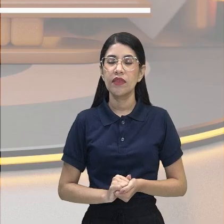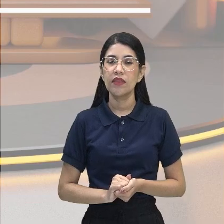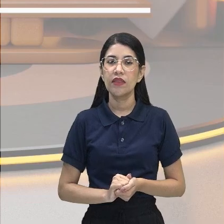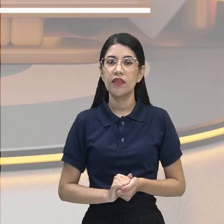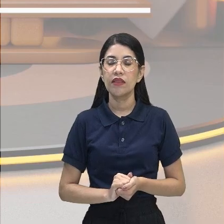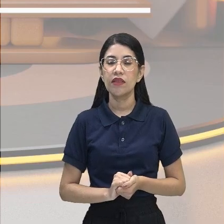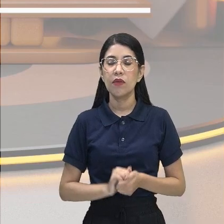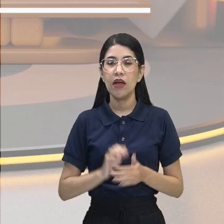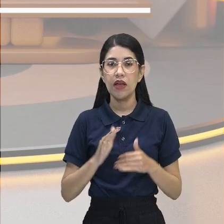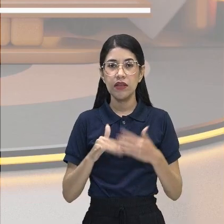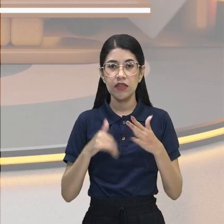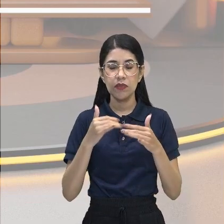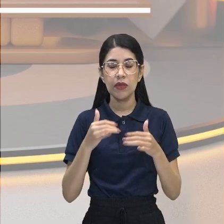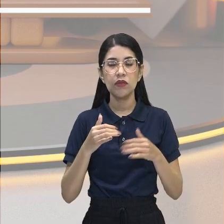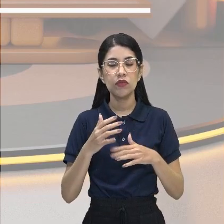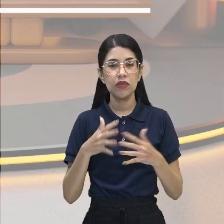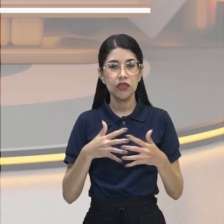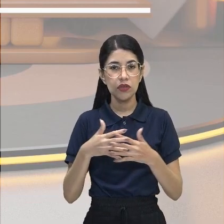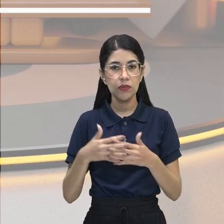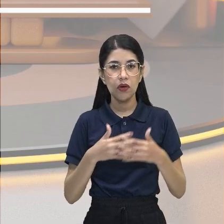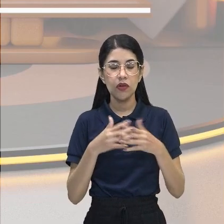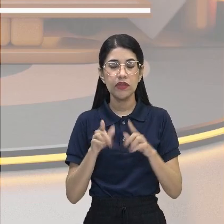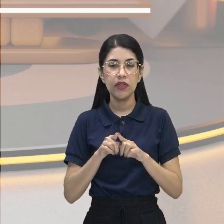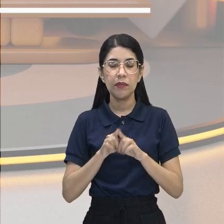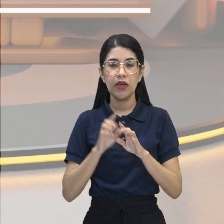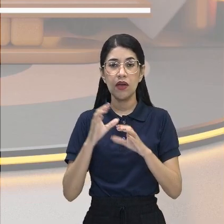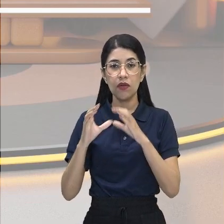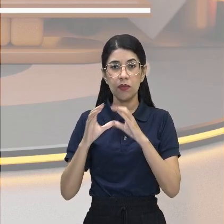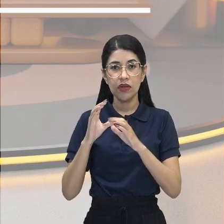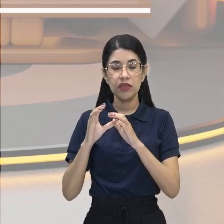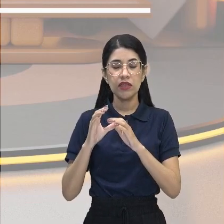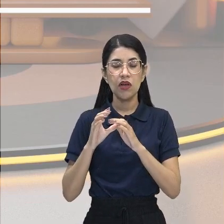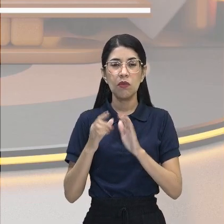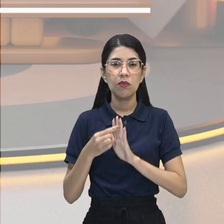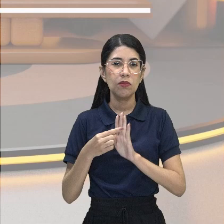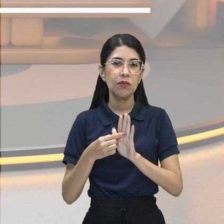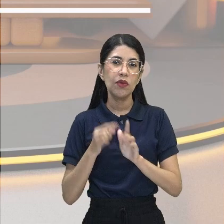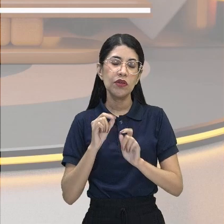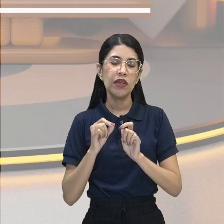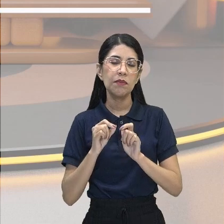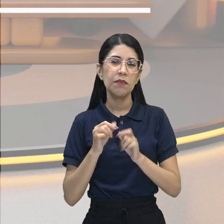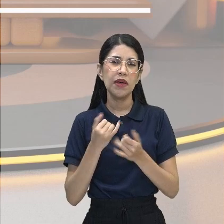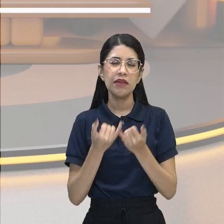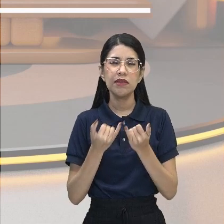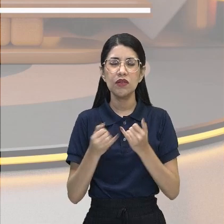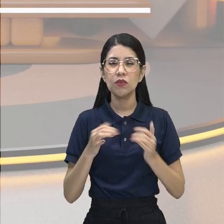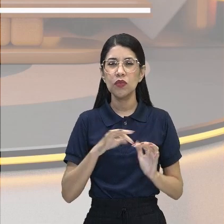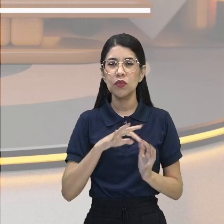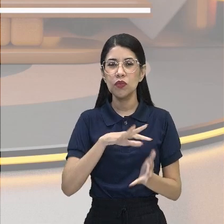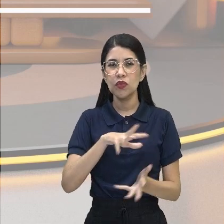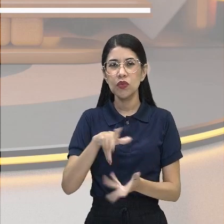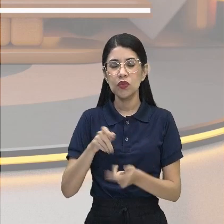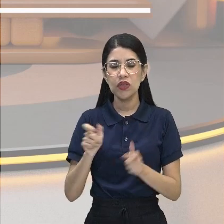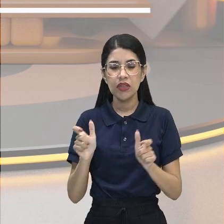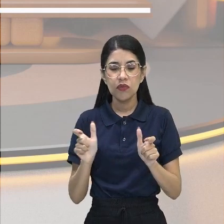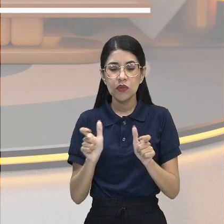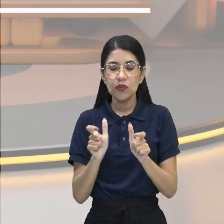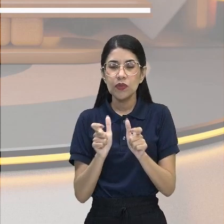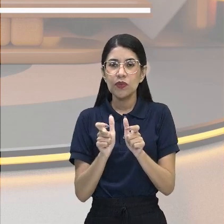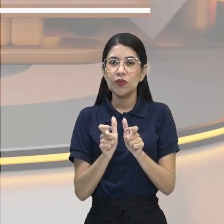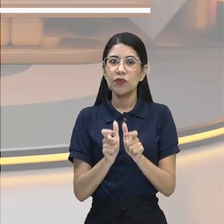nos transportes e nas comunicações. Deu para a gente a ideia de que o mundo ele encolheu, de que o mundo ele